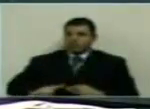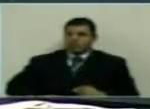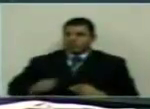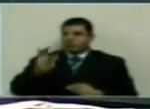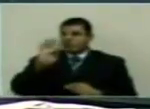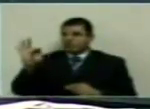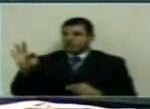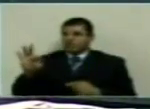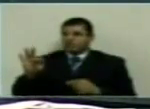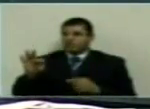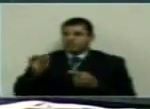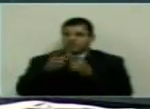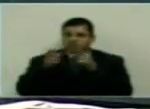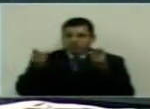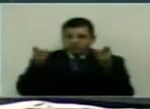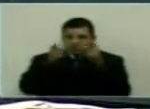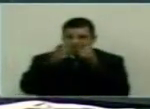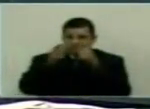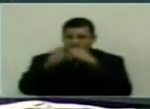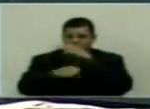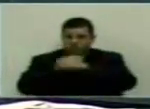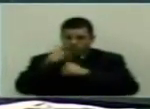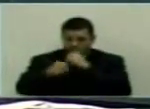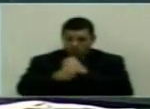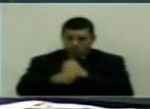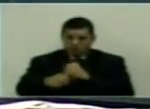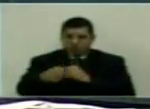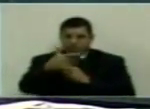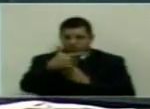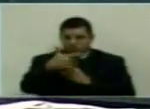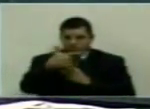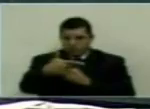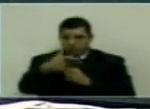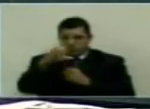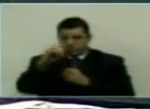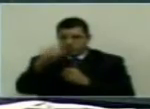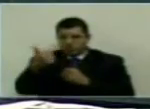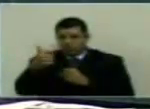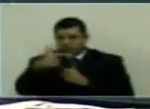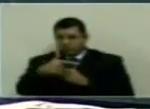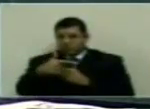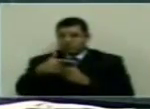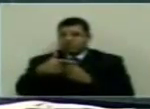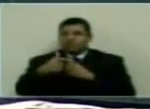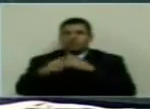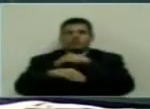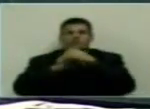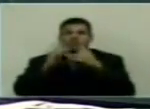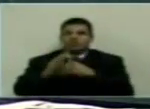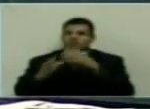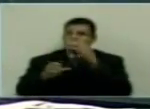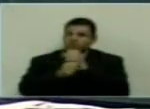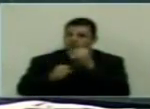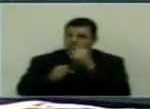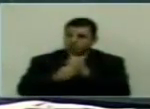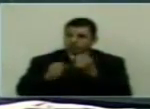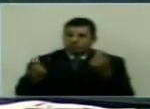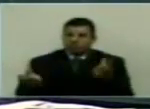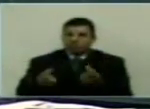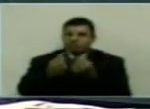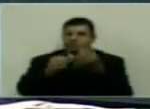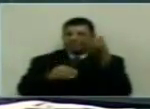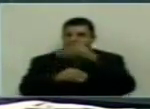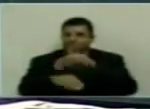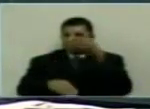federal, reduziu em 2012 todos os seus orçamentos de custeio